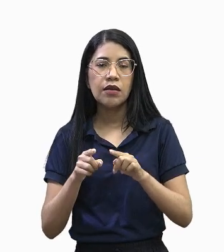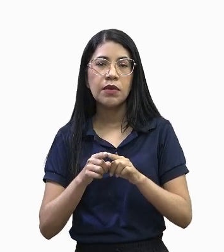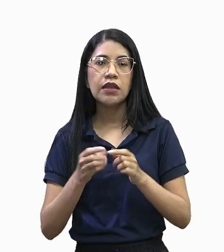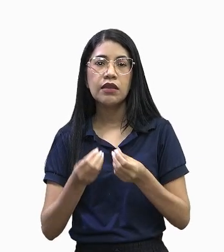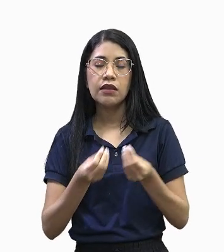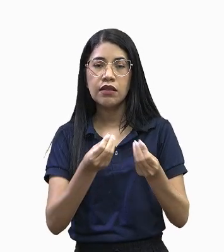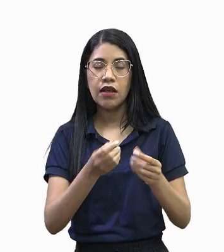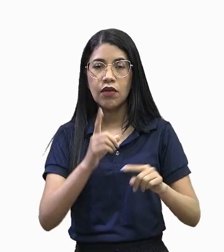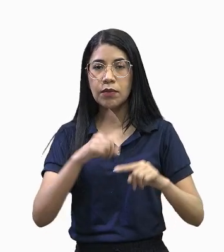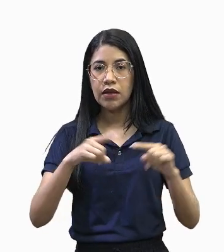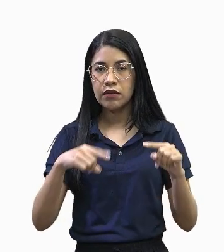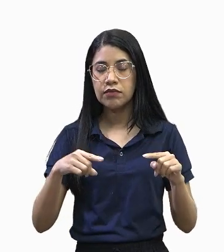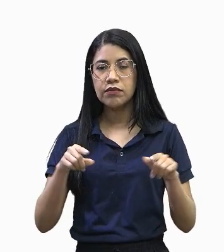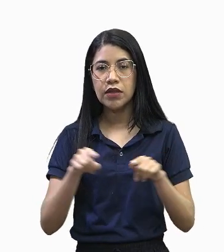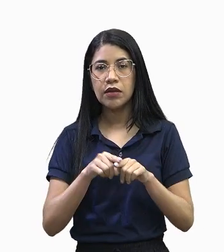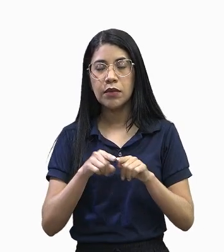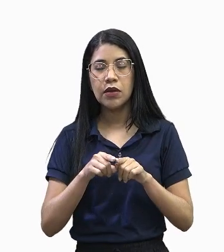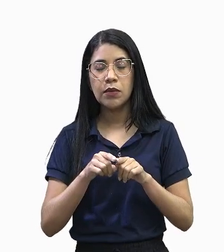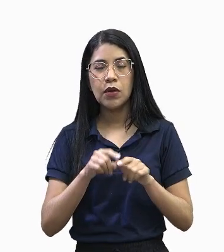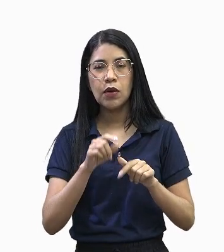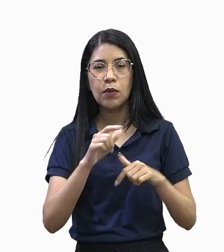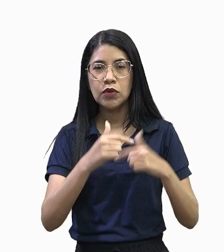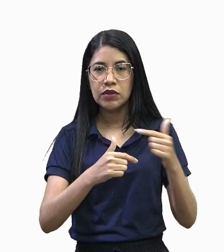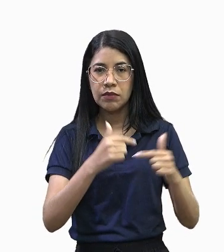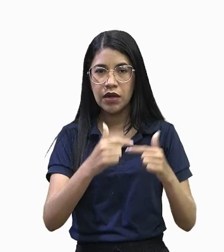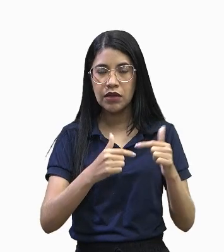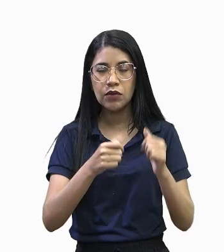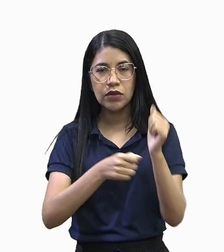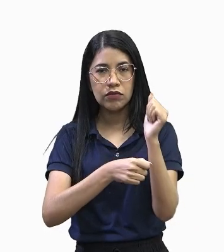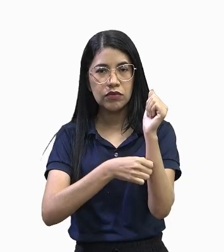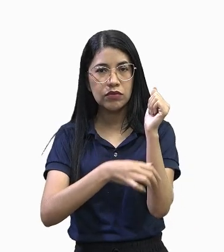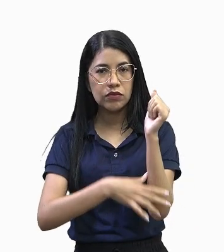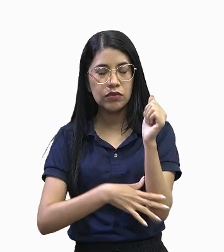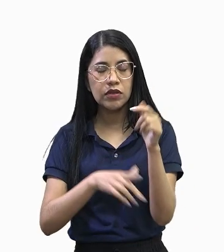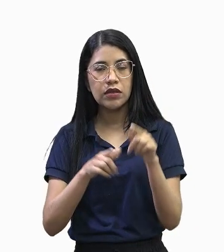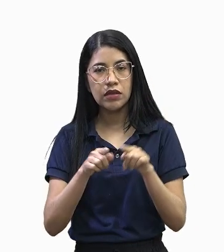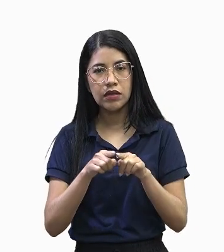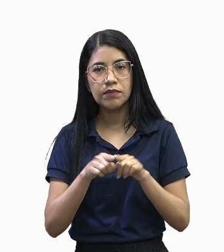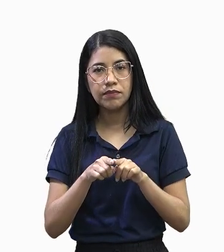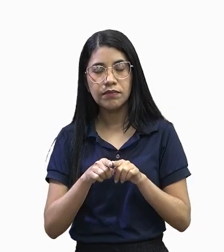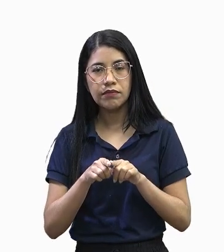utensílios para o seringueiro, que obviamente distribuía para os